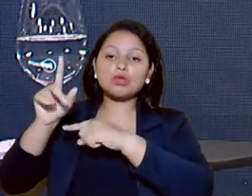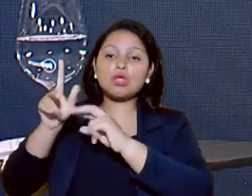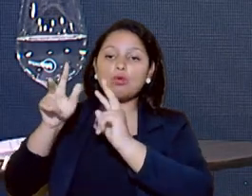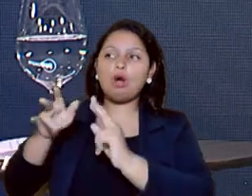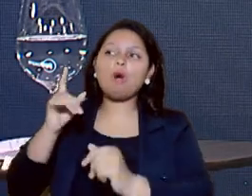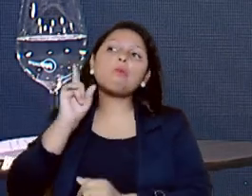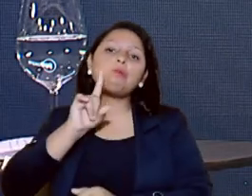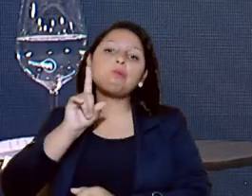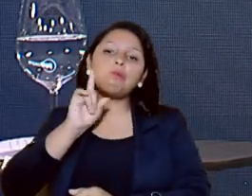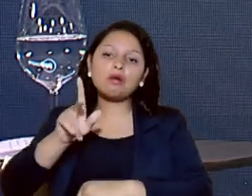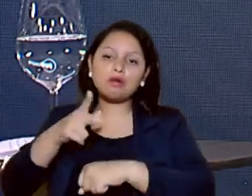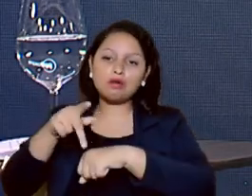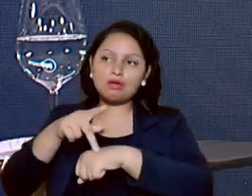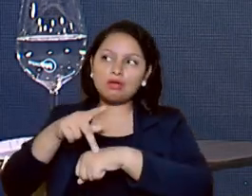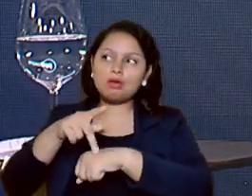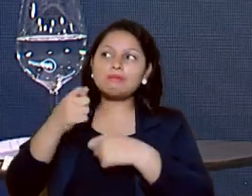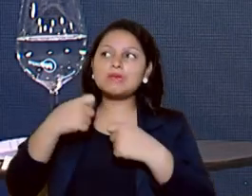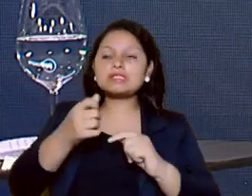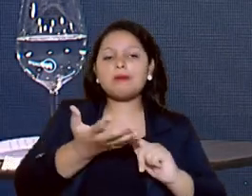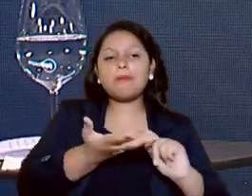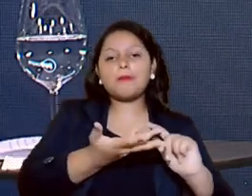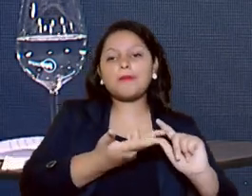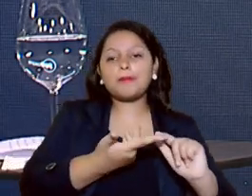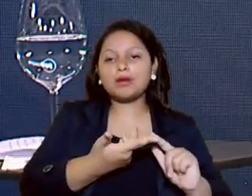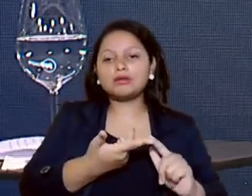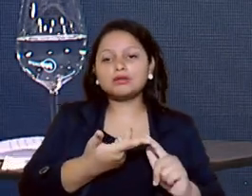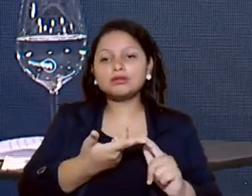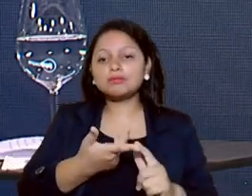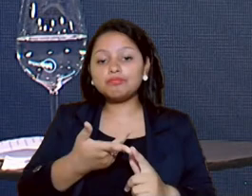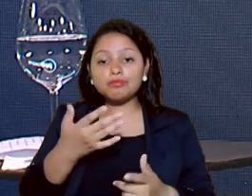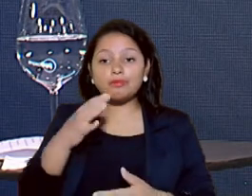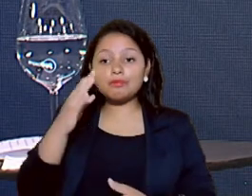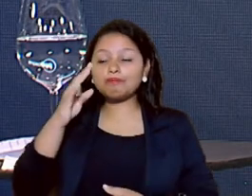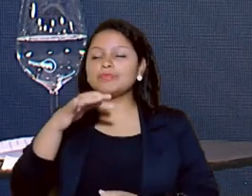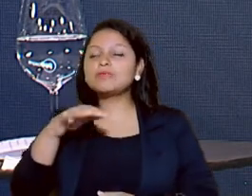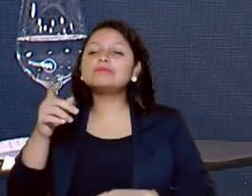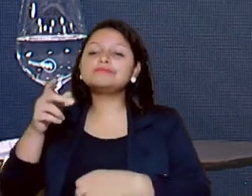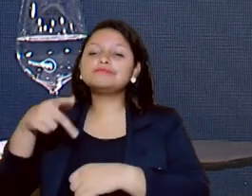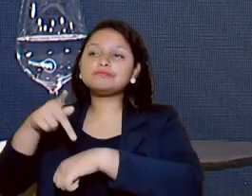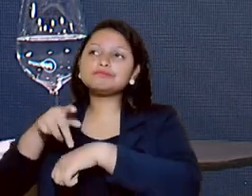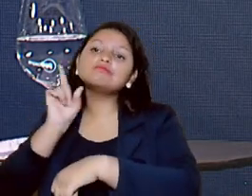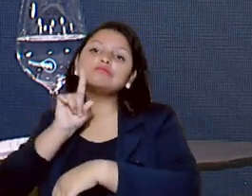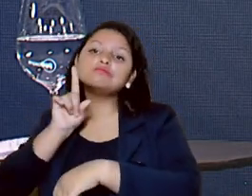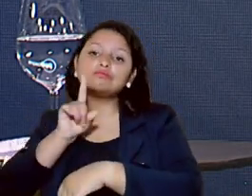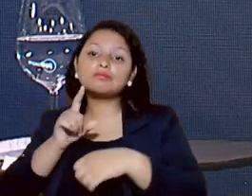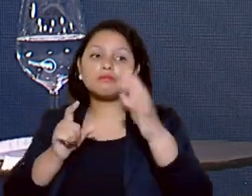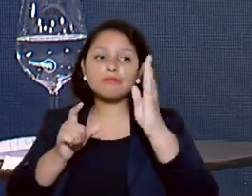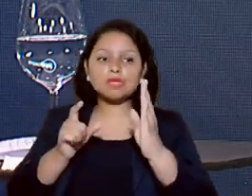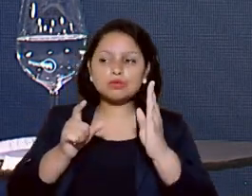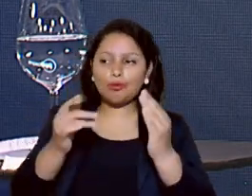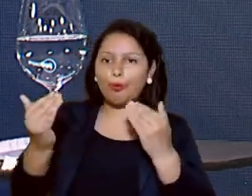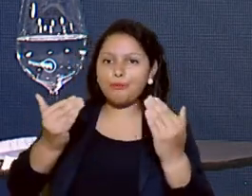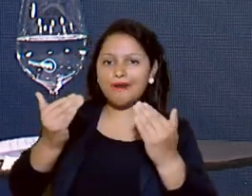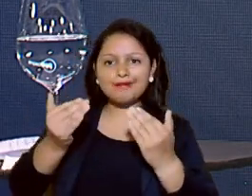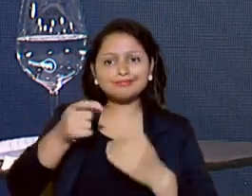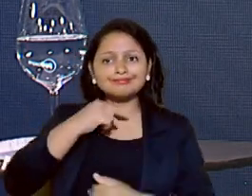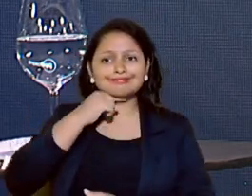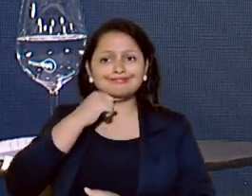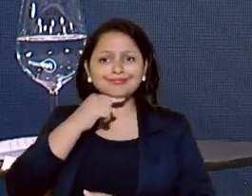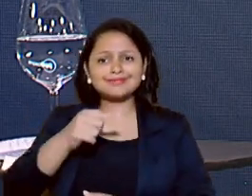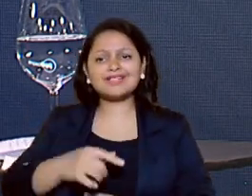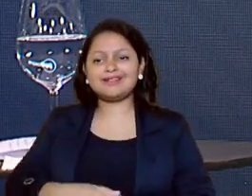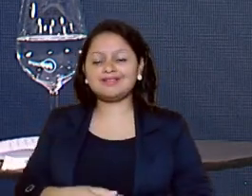por definição não pode ser comparado a ele tá certo mas eu acho que o espaço está imposto desafio é grande